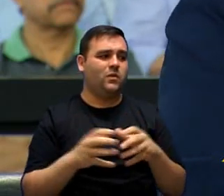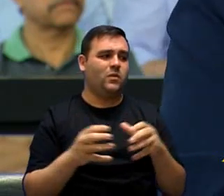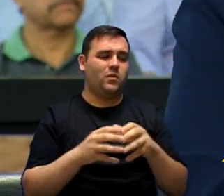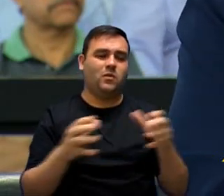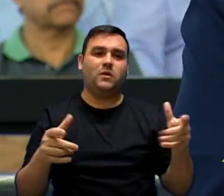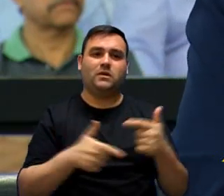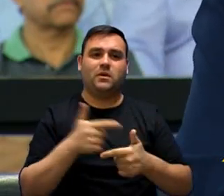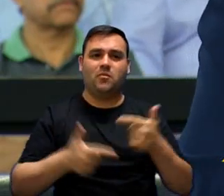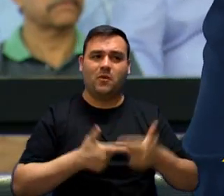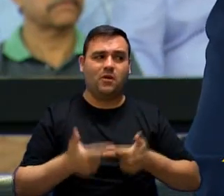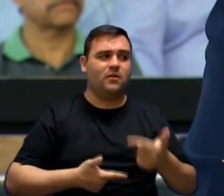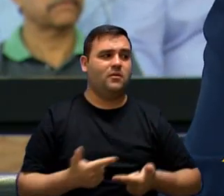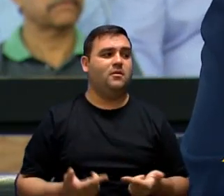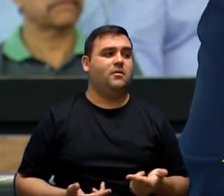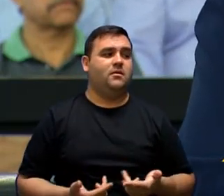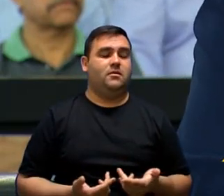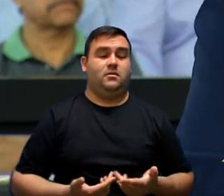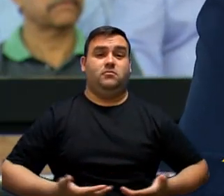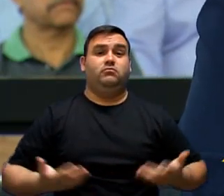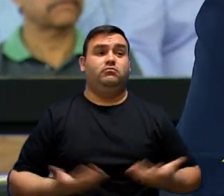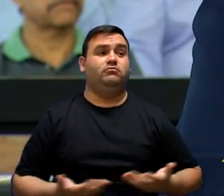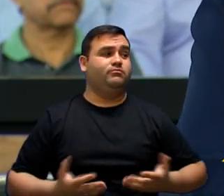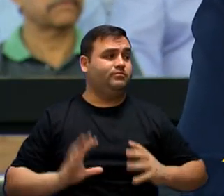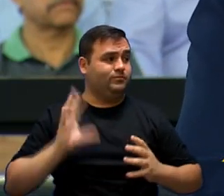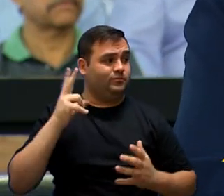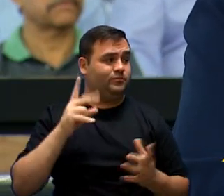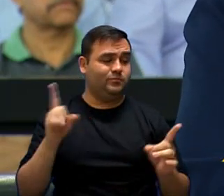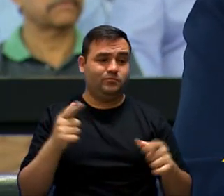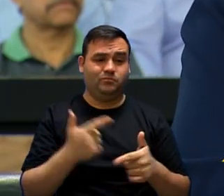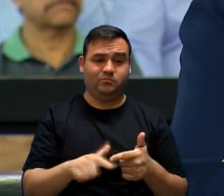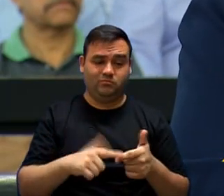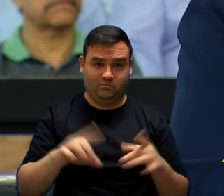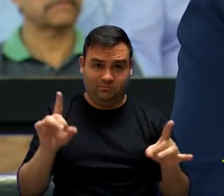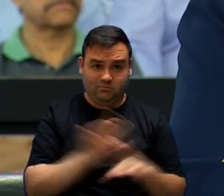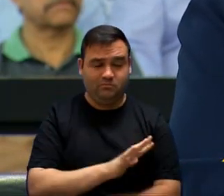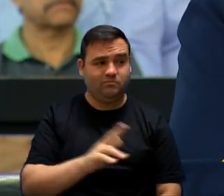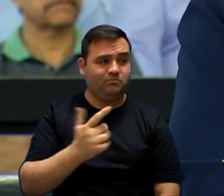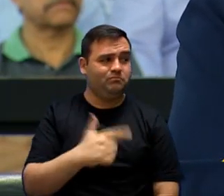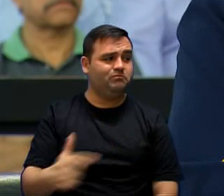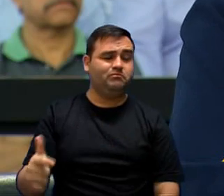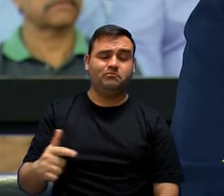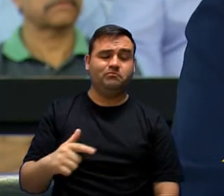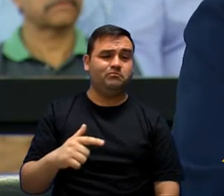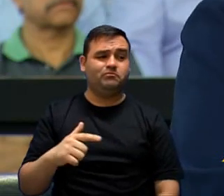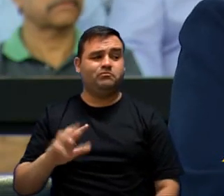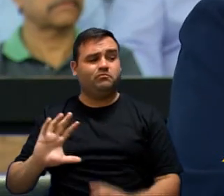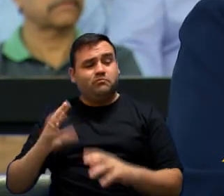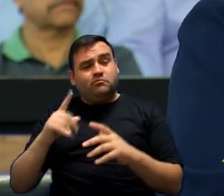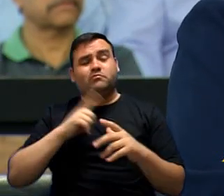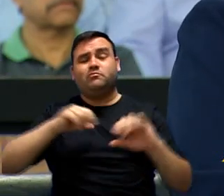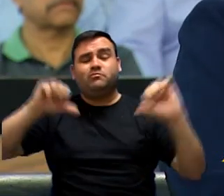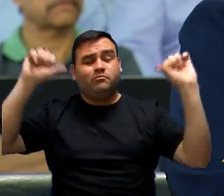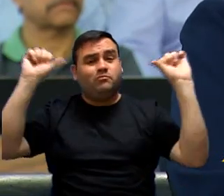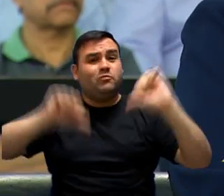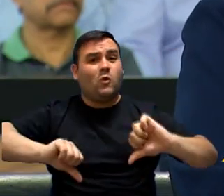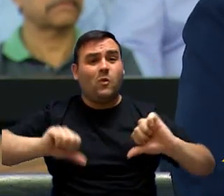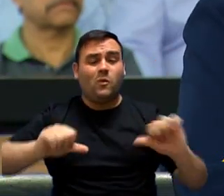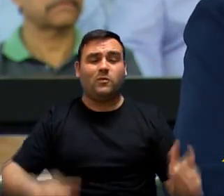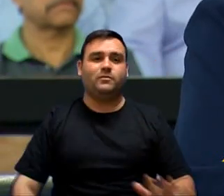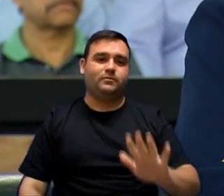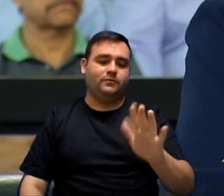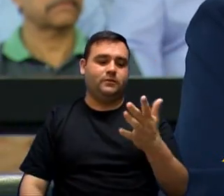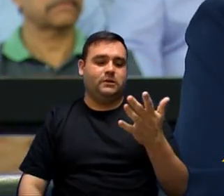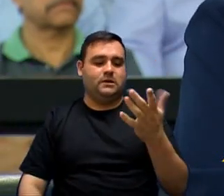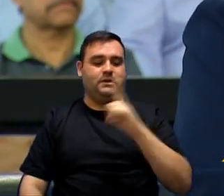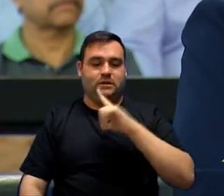aberto, vereadores. E essa situação não se resolve pela Prefeitura Municipal. Situação gravíssima. Yara, enquanto